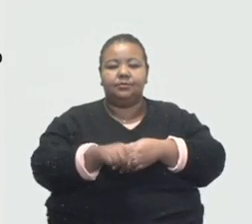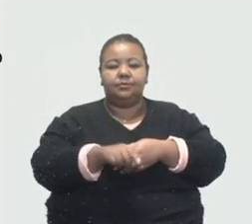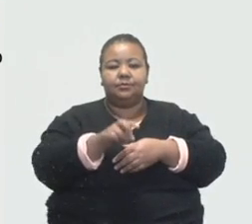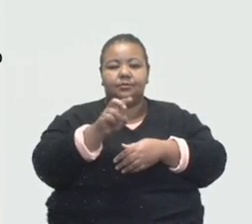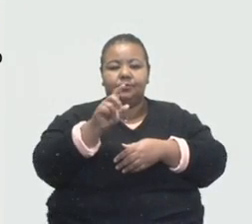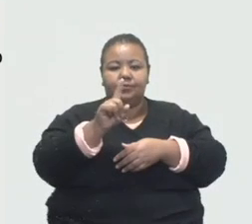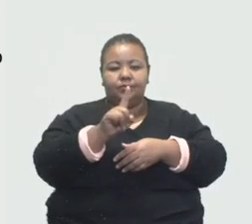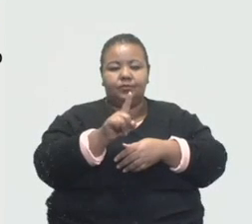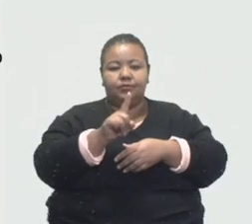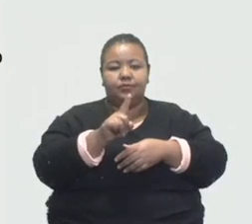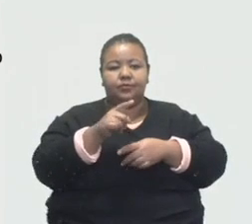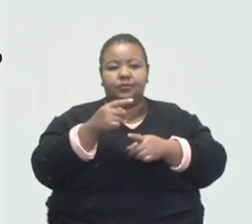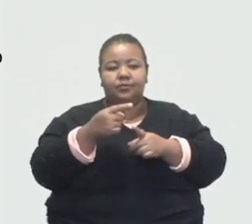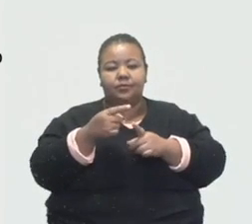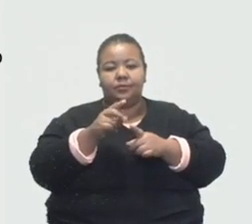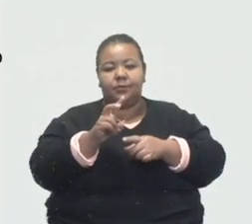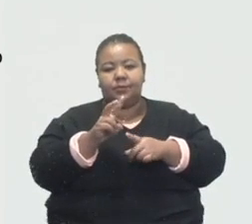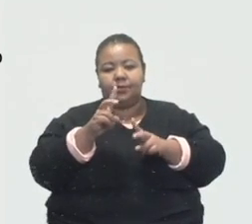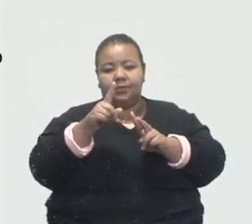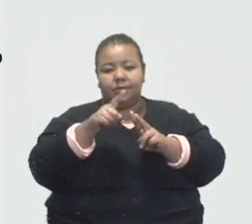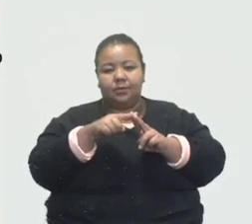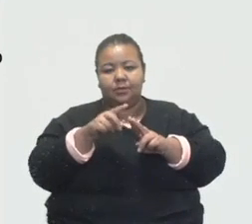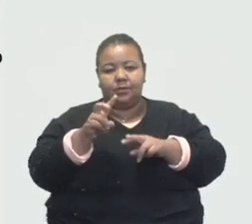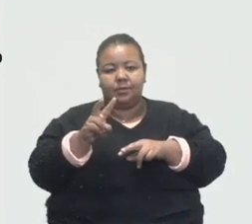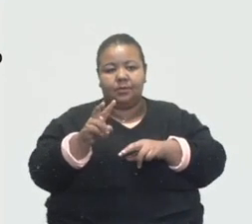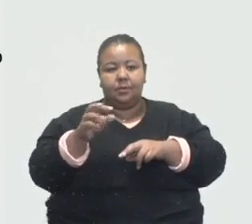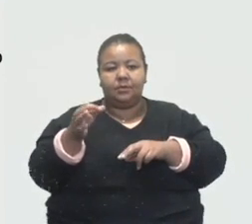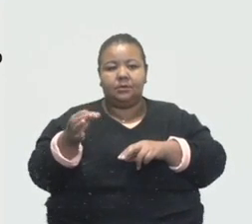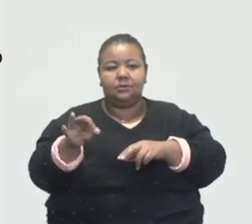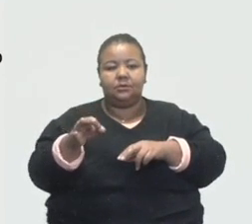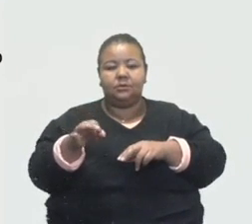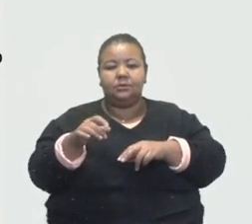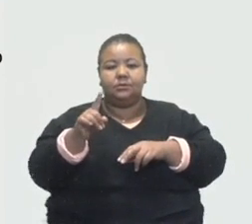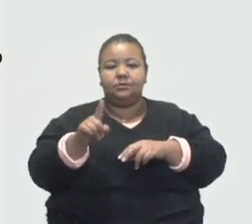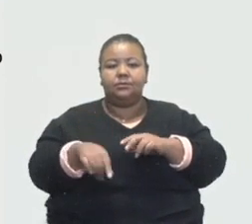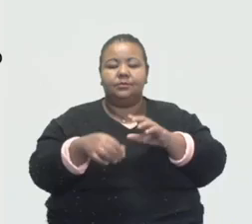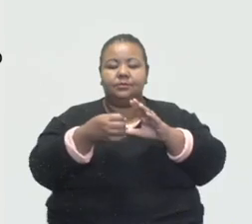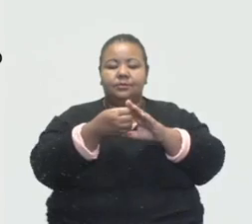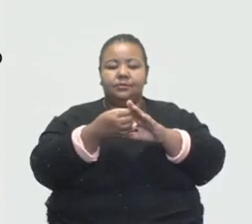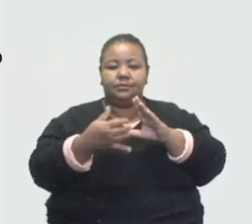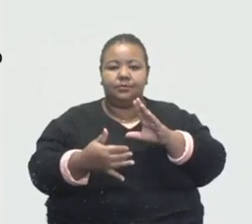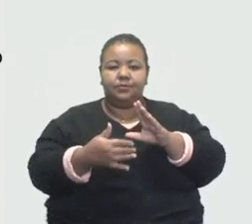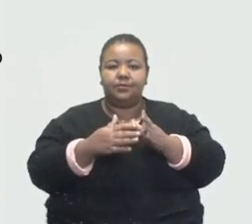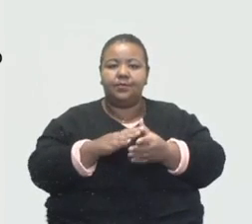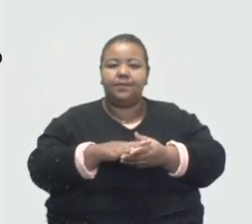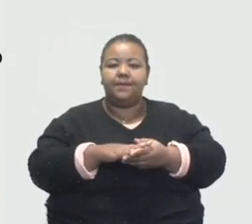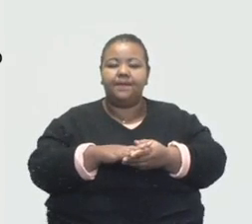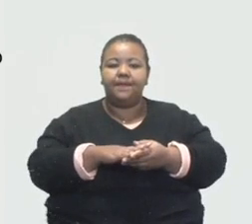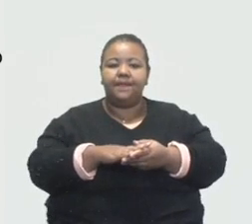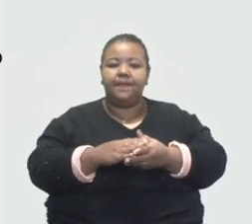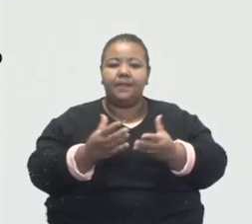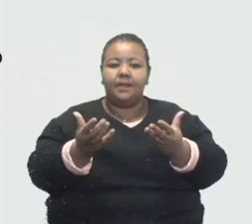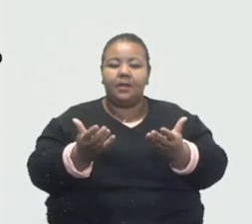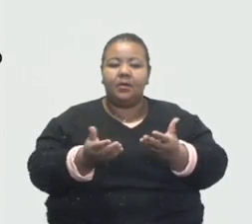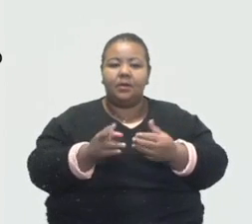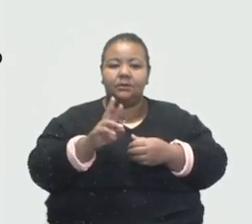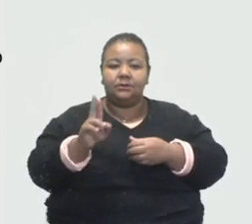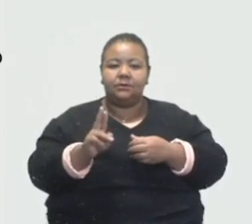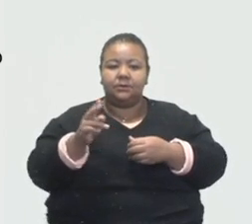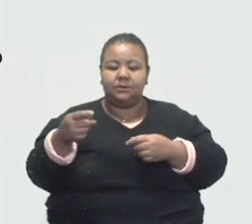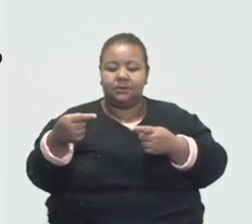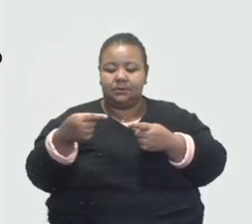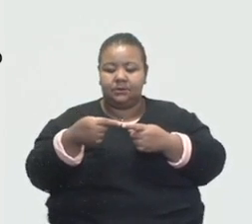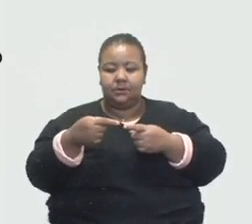e o vetor 2, certo? Isso é uma característica. Agora, a gente vai utilizar essa relação aqui, não